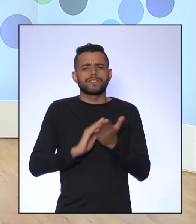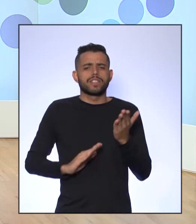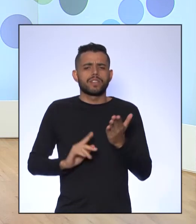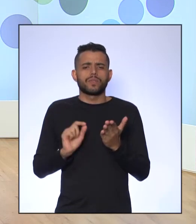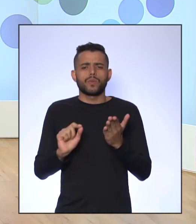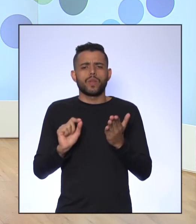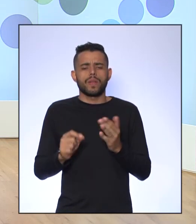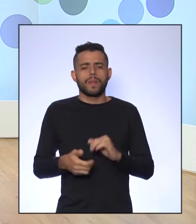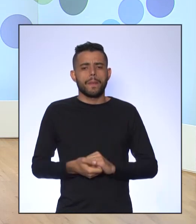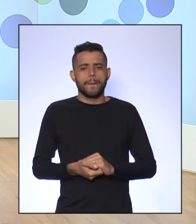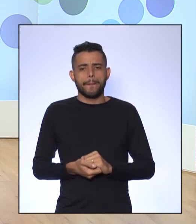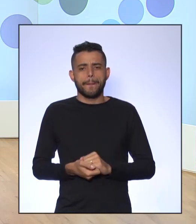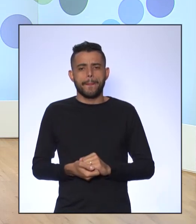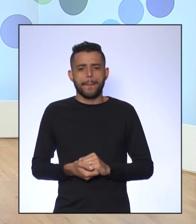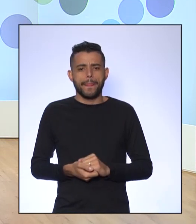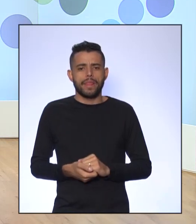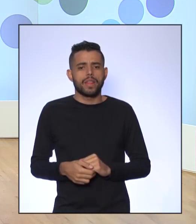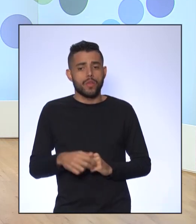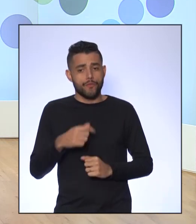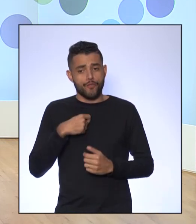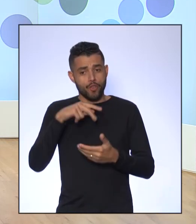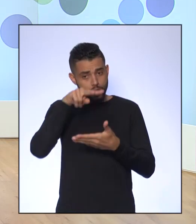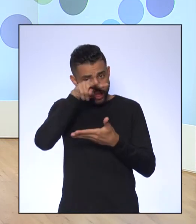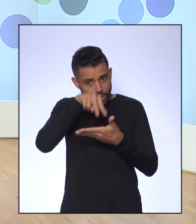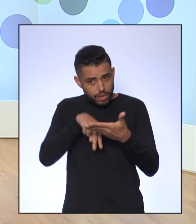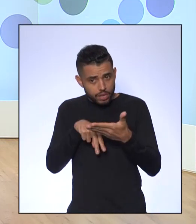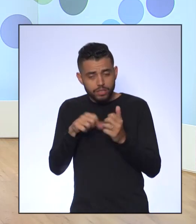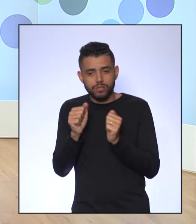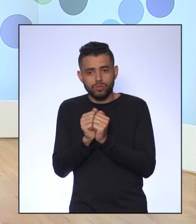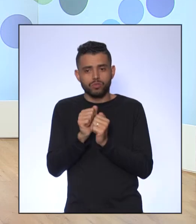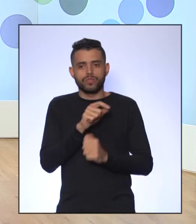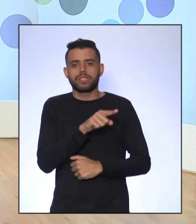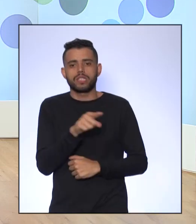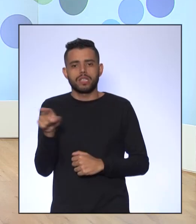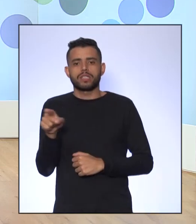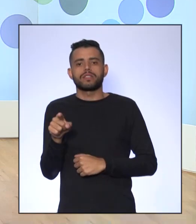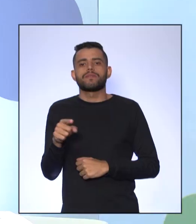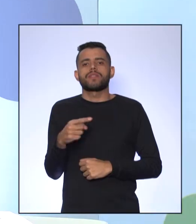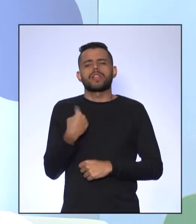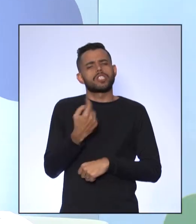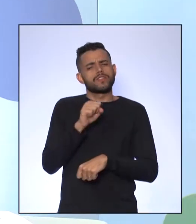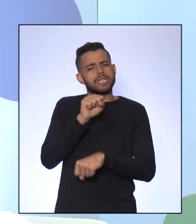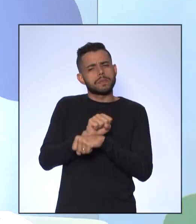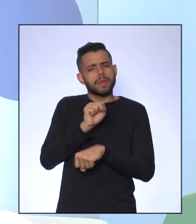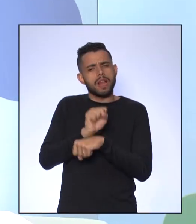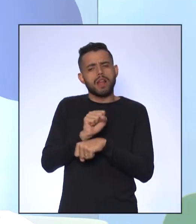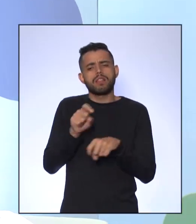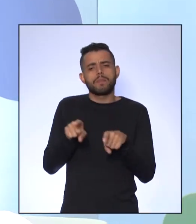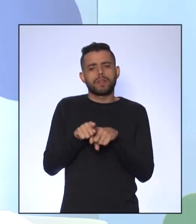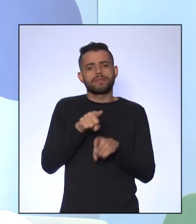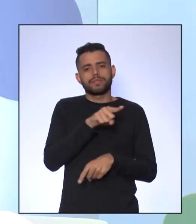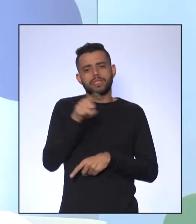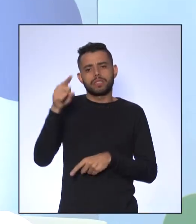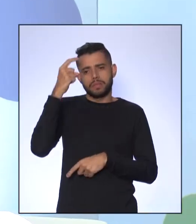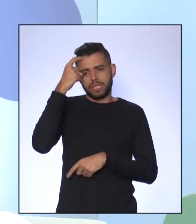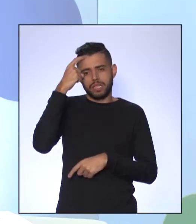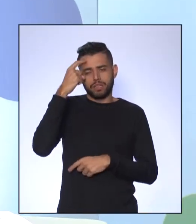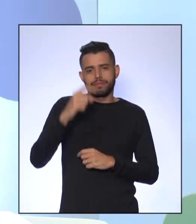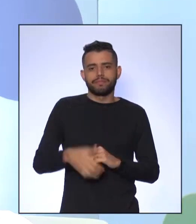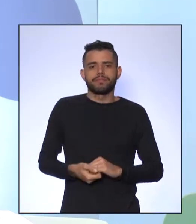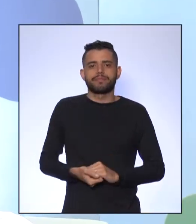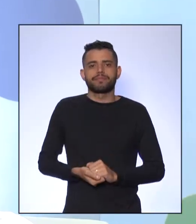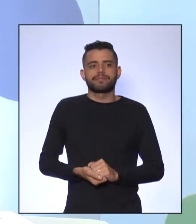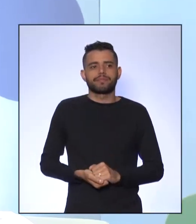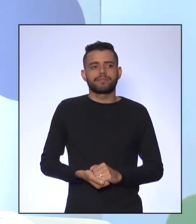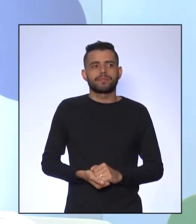pessoal, eu vou fazer a leitura com vocês e aí a gente vai dar um tempinho também para vocês pensarem. Então, vamos lá.